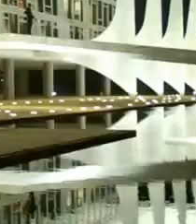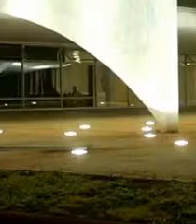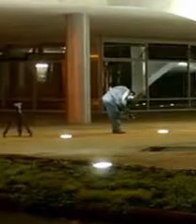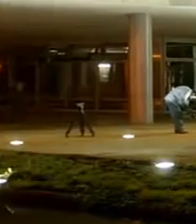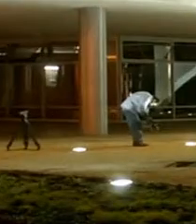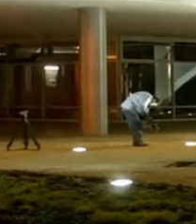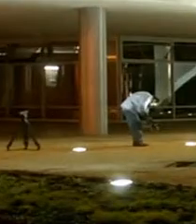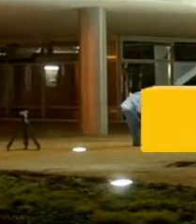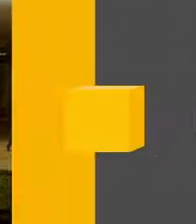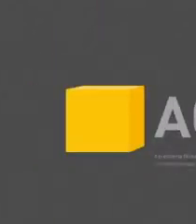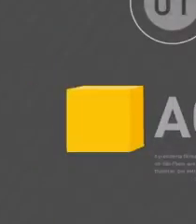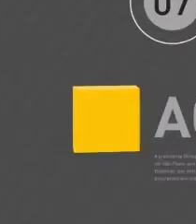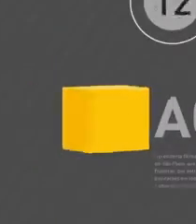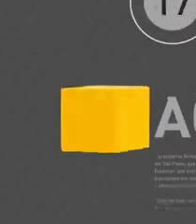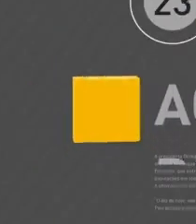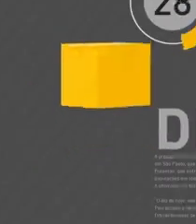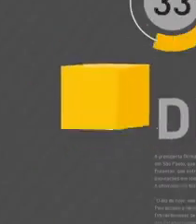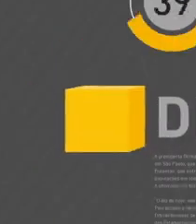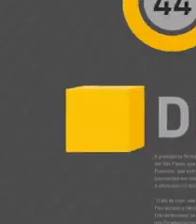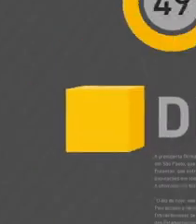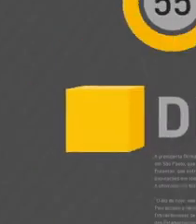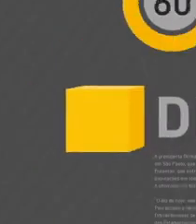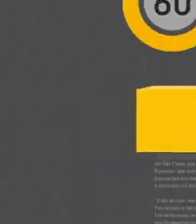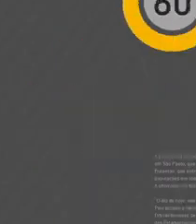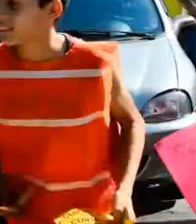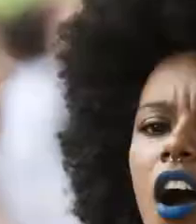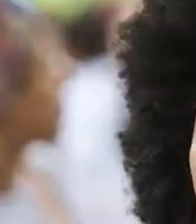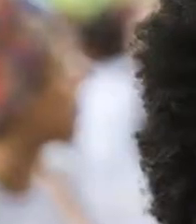Transcrição e